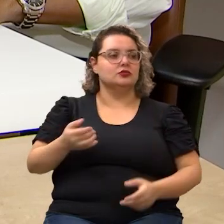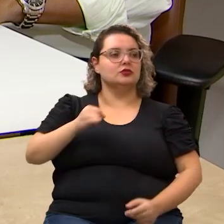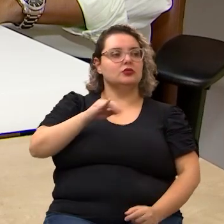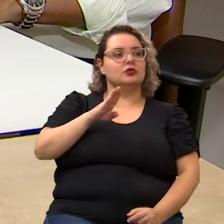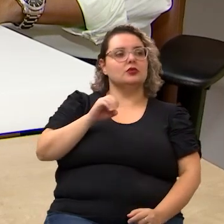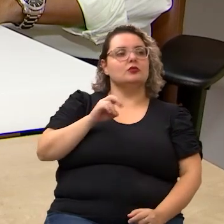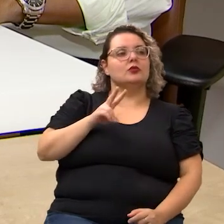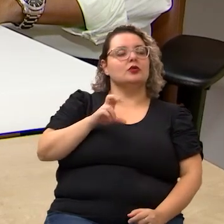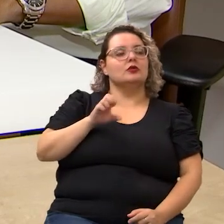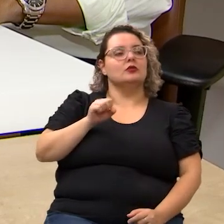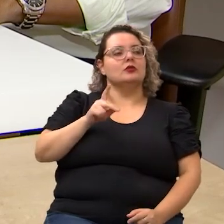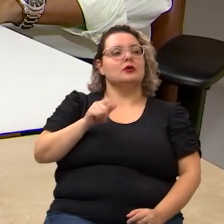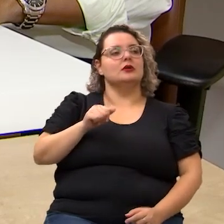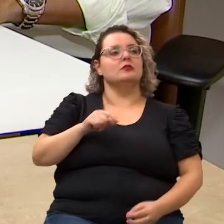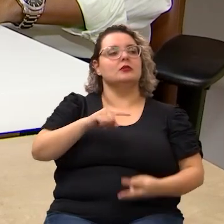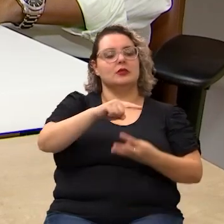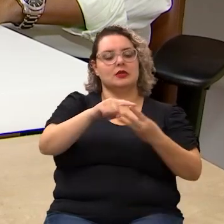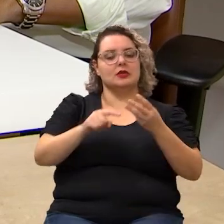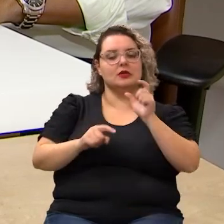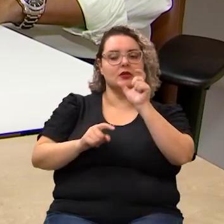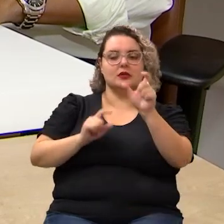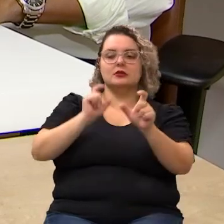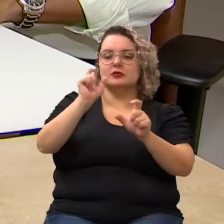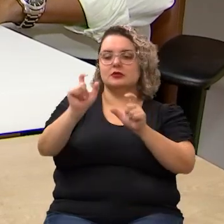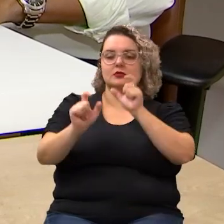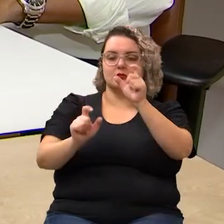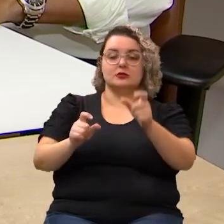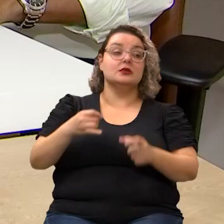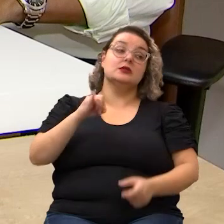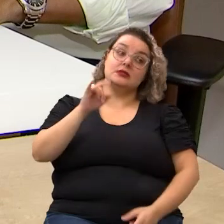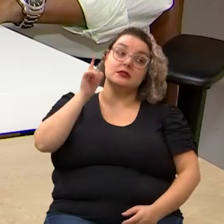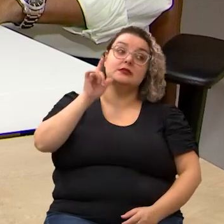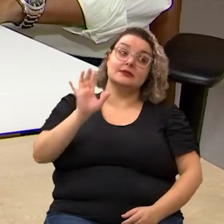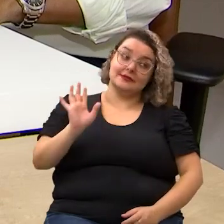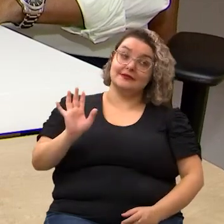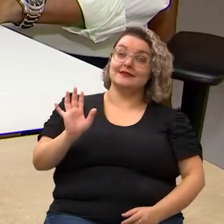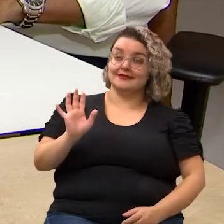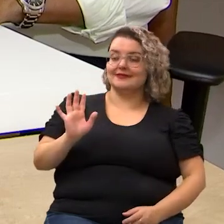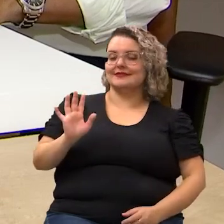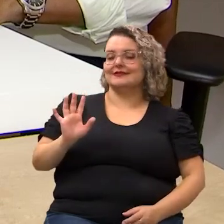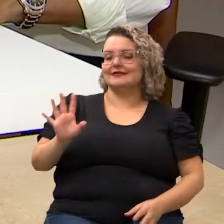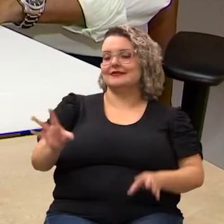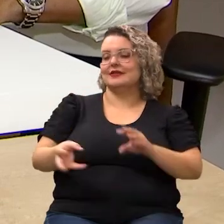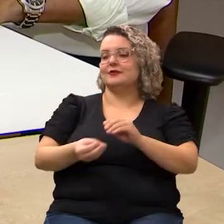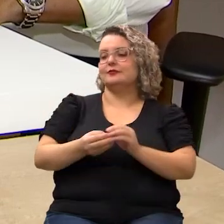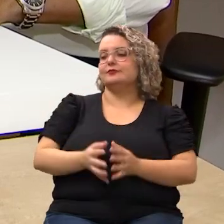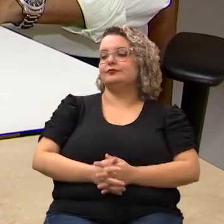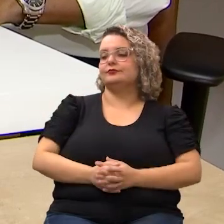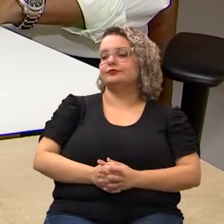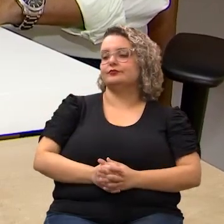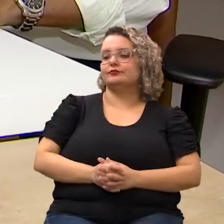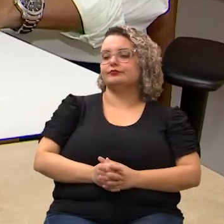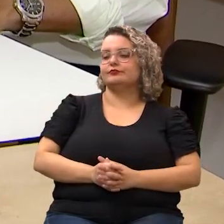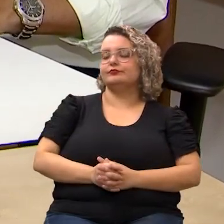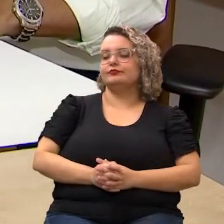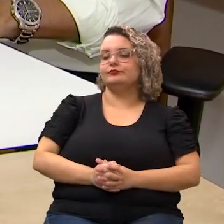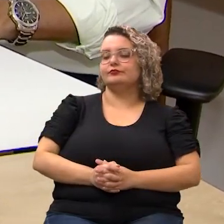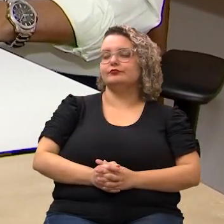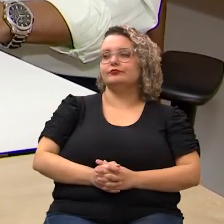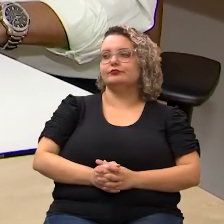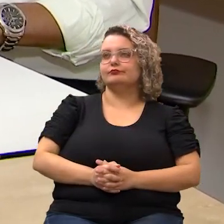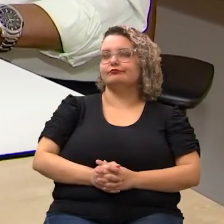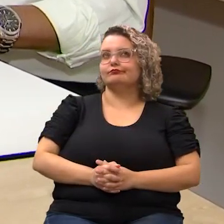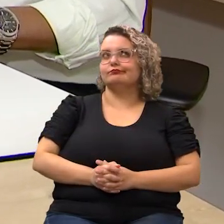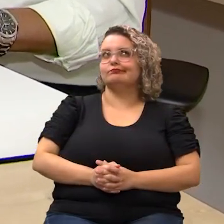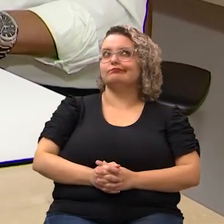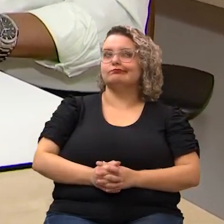o Ibovespa em 3 palavras, né? Se é que a gente consegue resumir isso. Vamos lá. Se tivesse